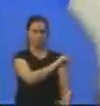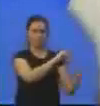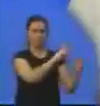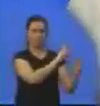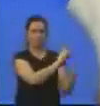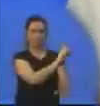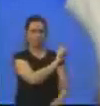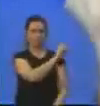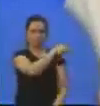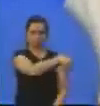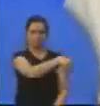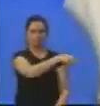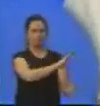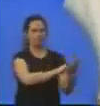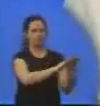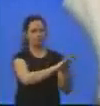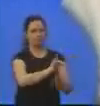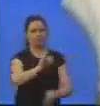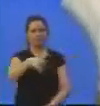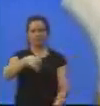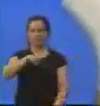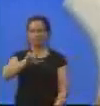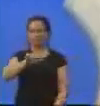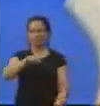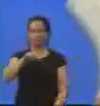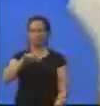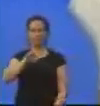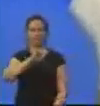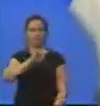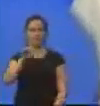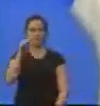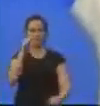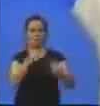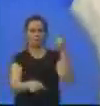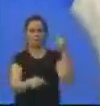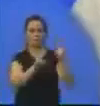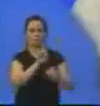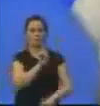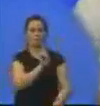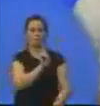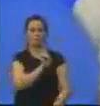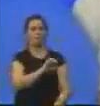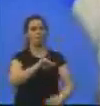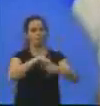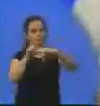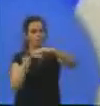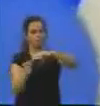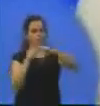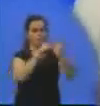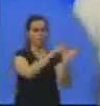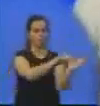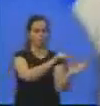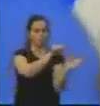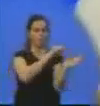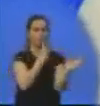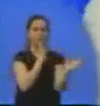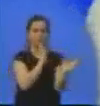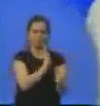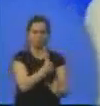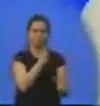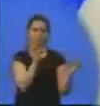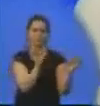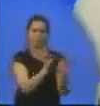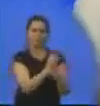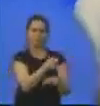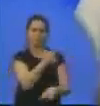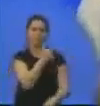não pode ser ponto de inflexão. Então, já sabemos, mas sabemos qual é a concavidade de um lado e do outro. Estamos quase no final. Vamos